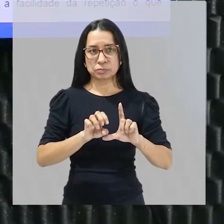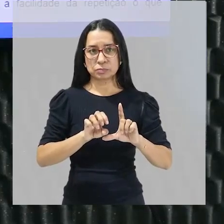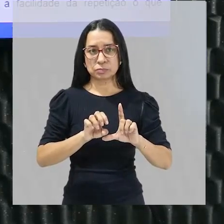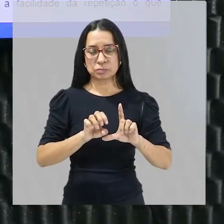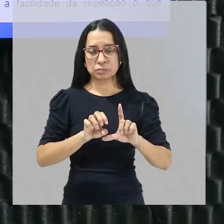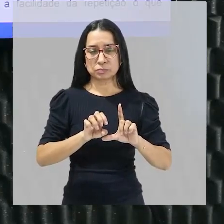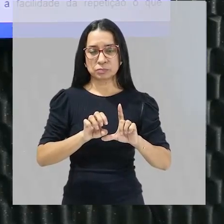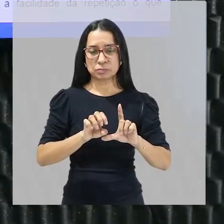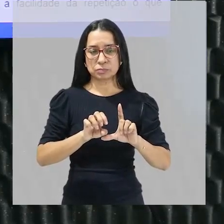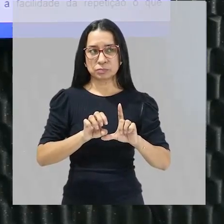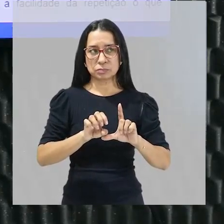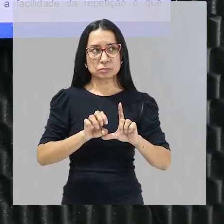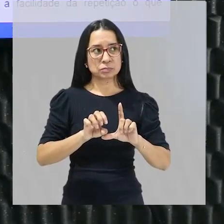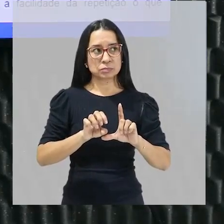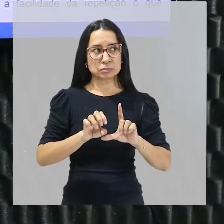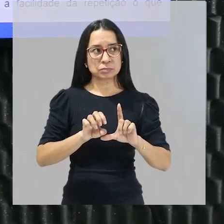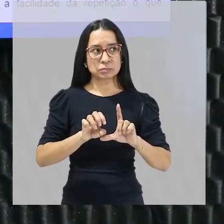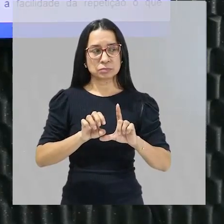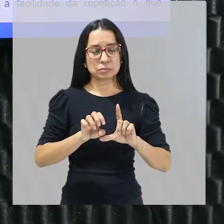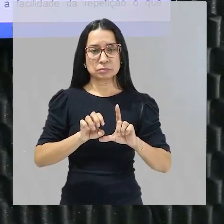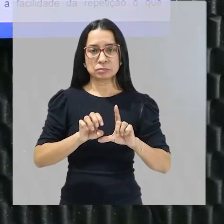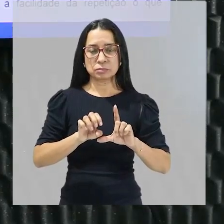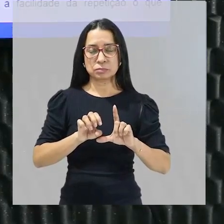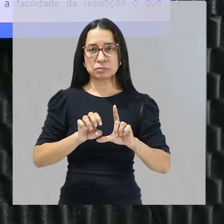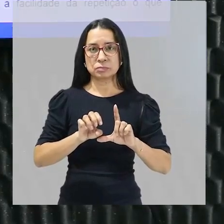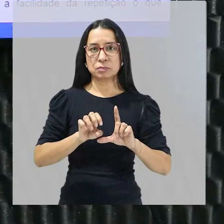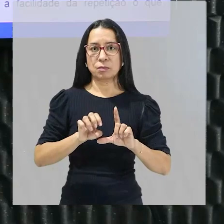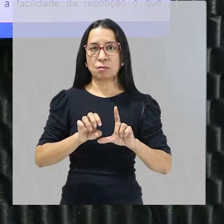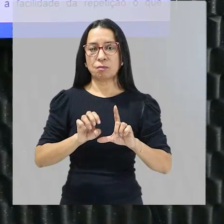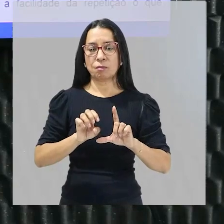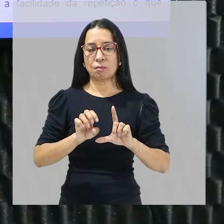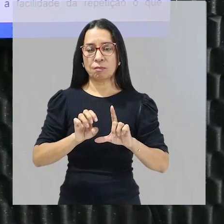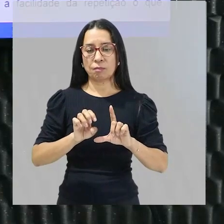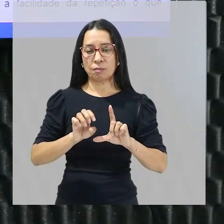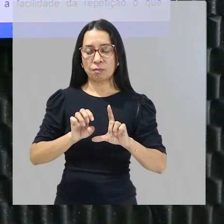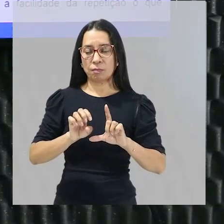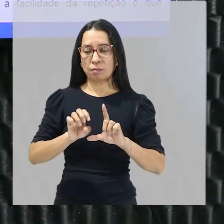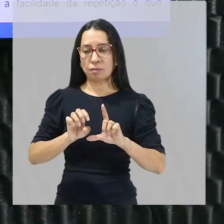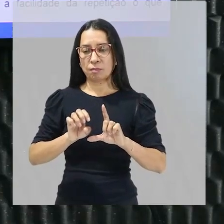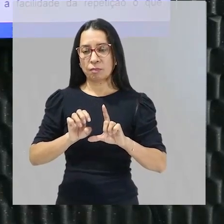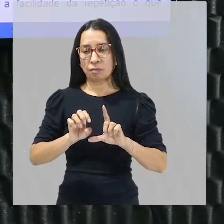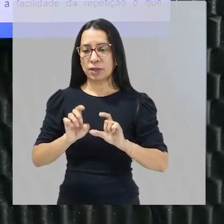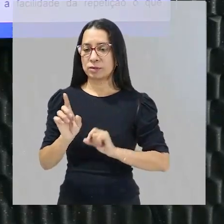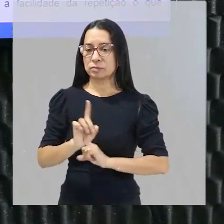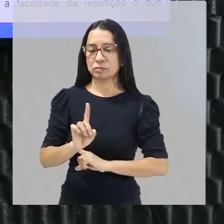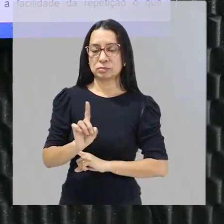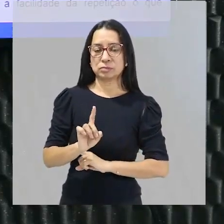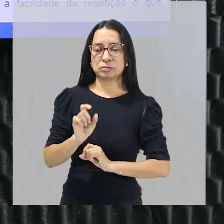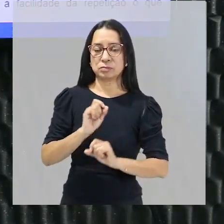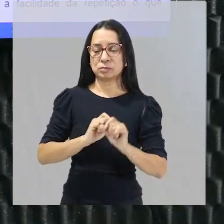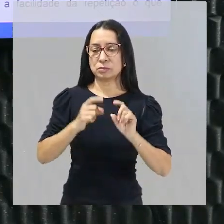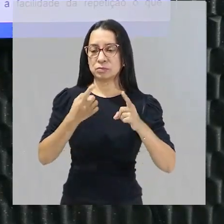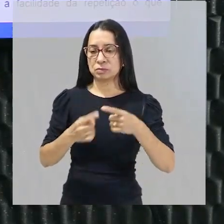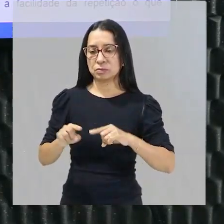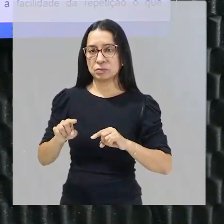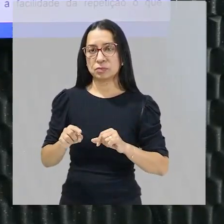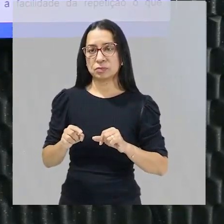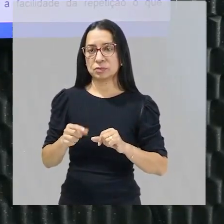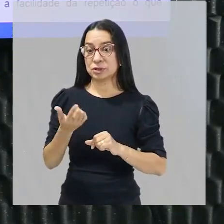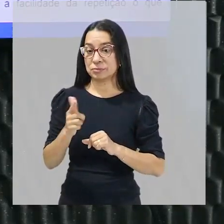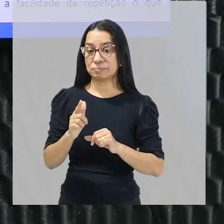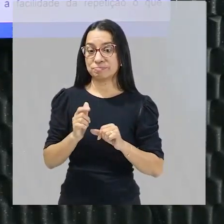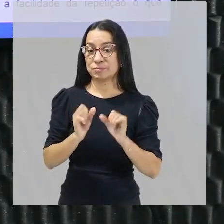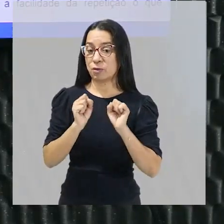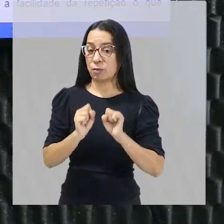sendo facilmente da repetição o que concede poder crítico à música. Não, a música fica sem poder crítico,